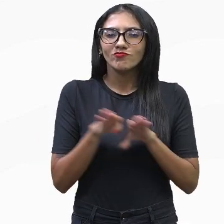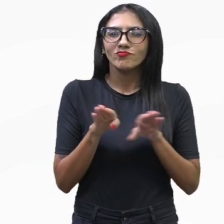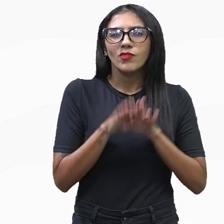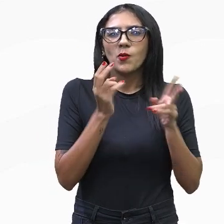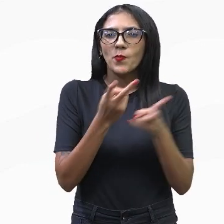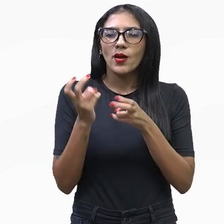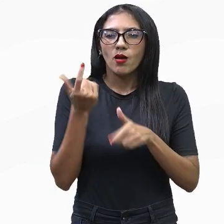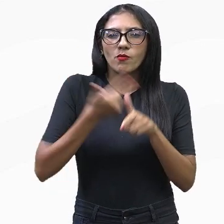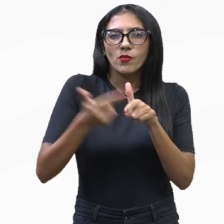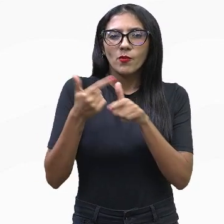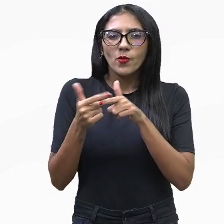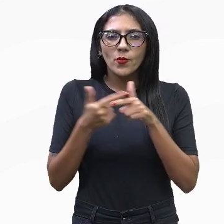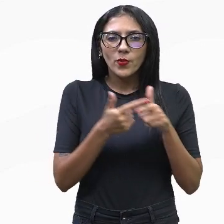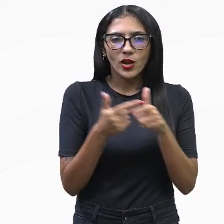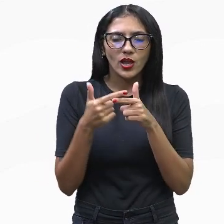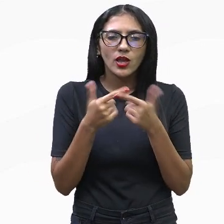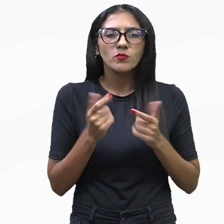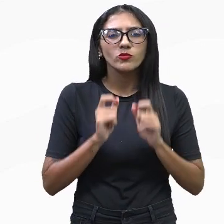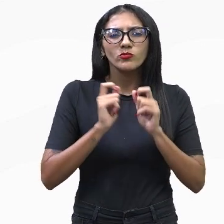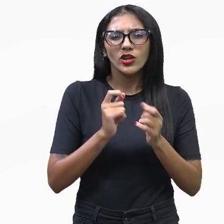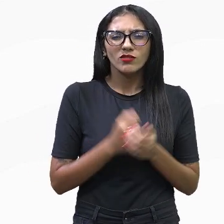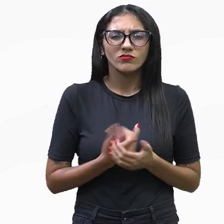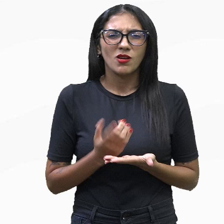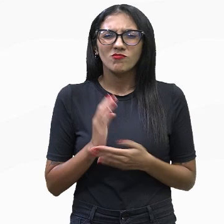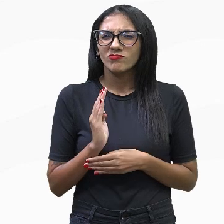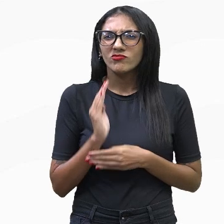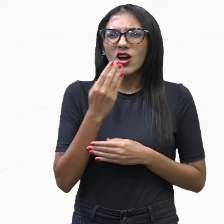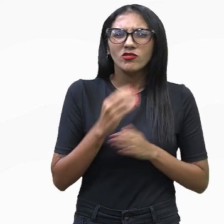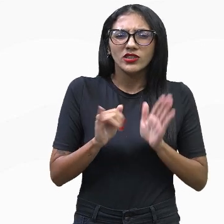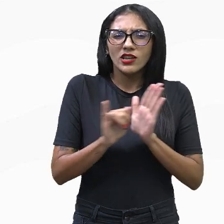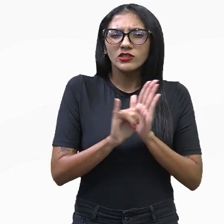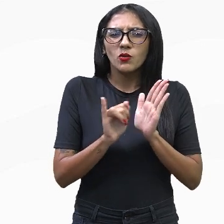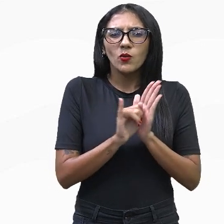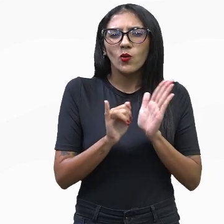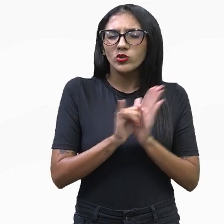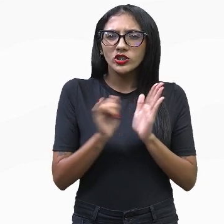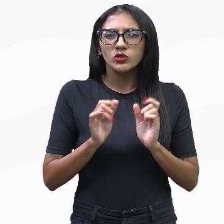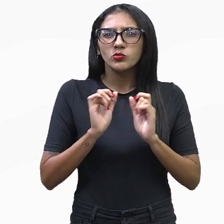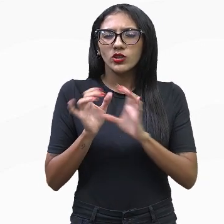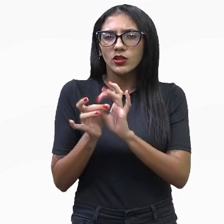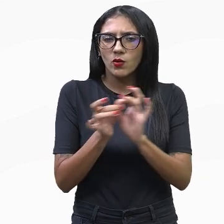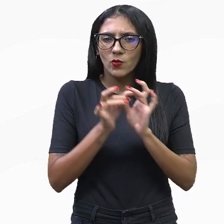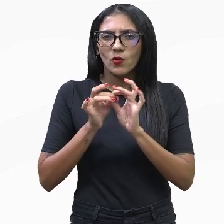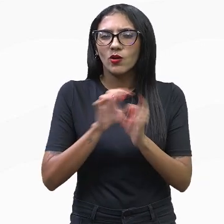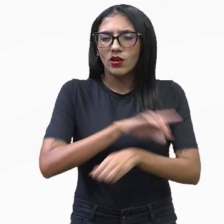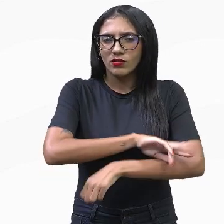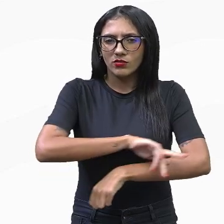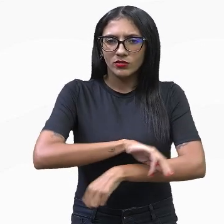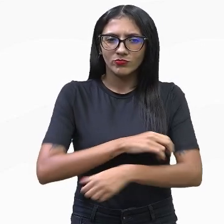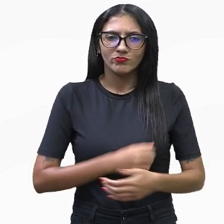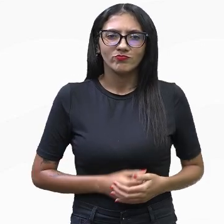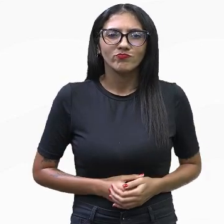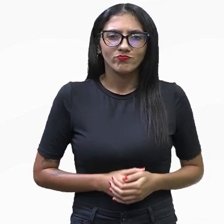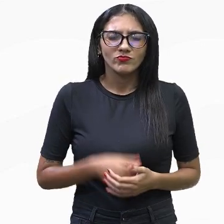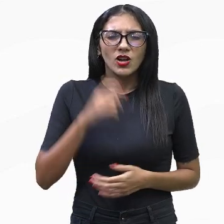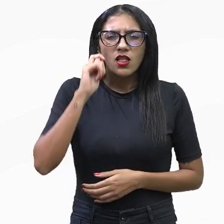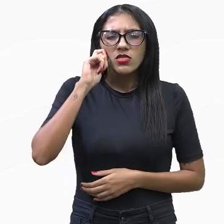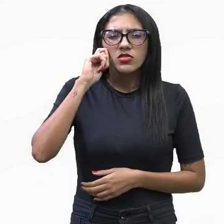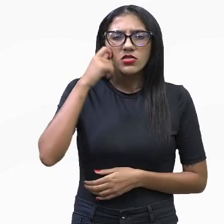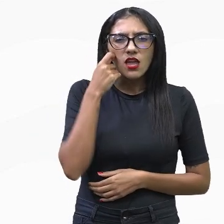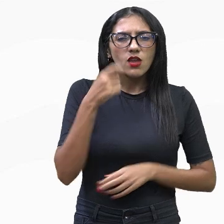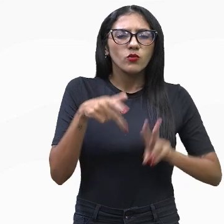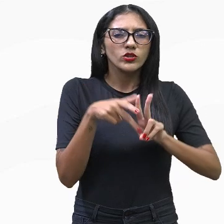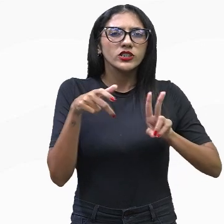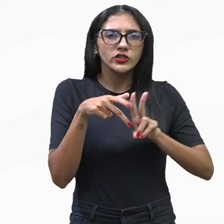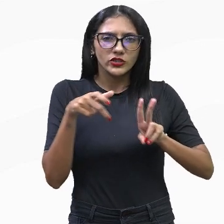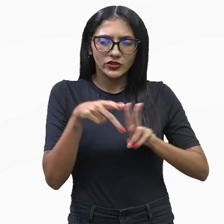problematizar a falsa ideologia da harmonia racial. Os negros e os indígenas